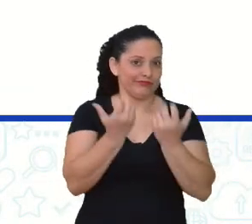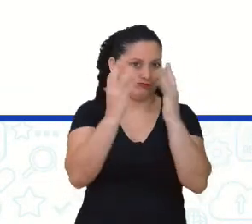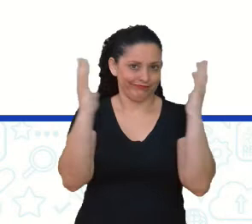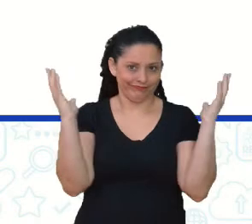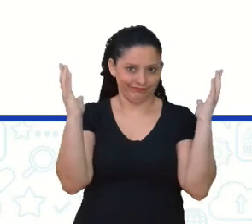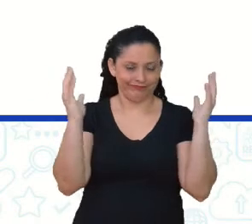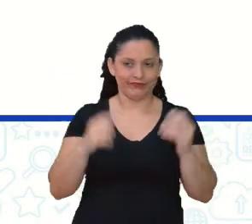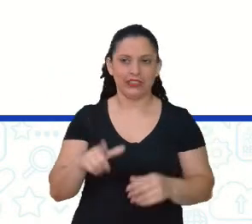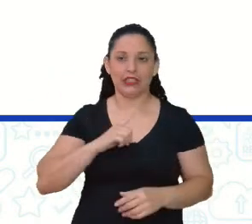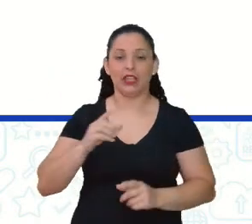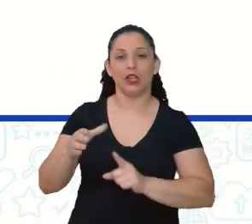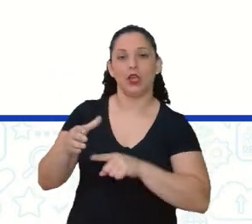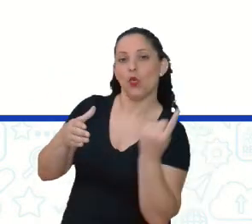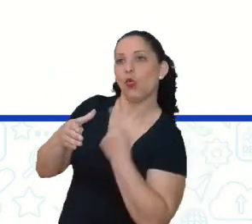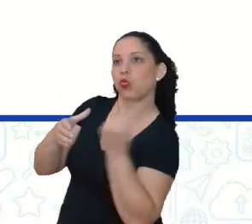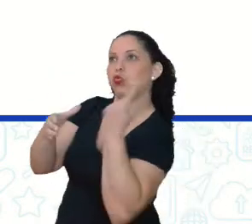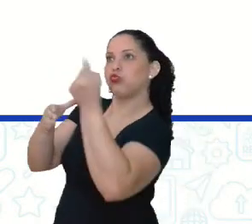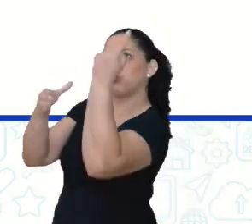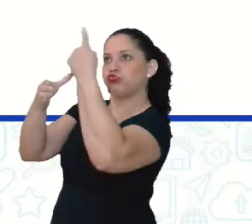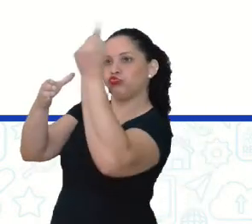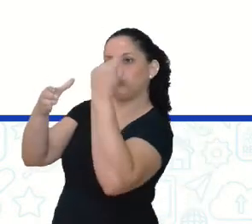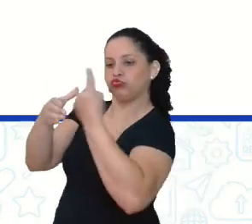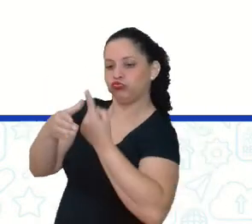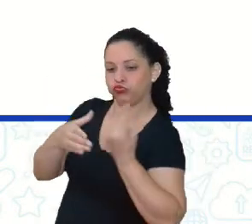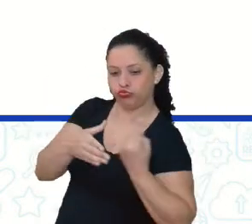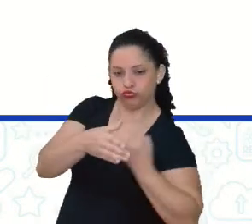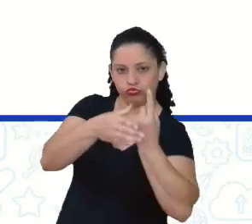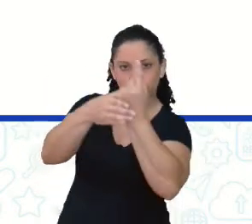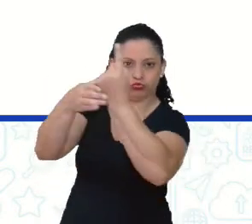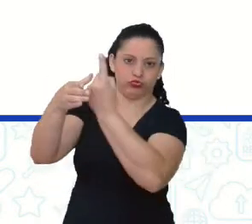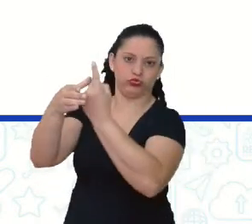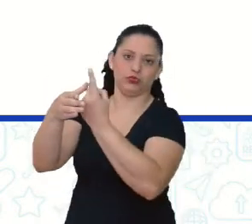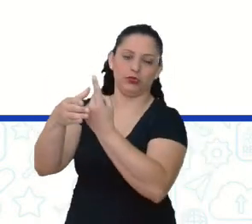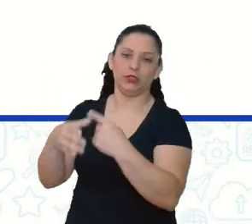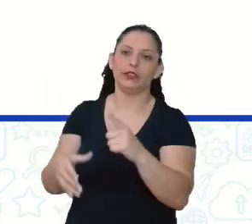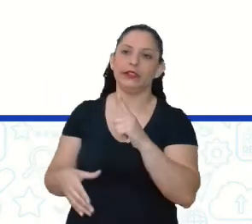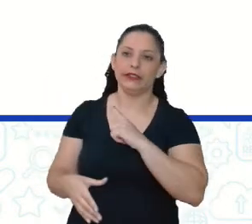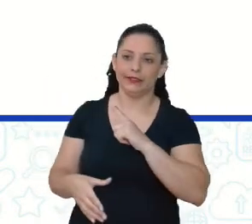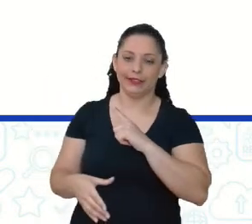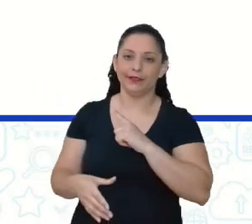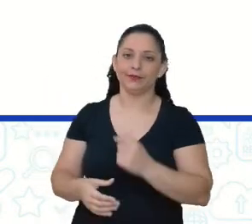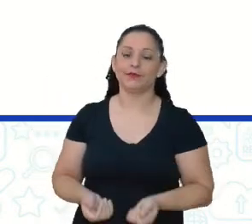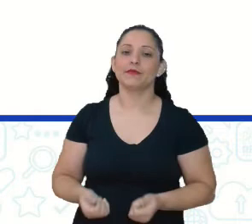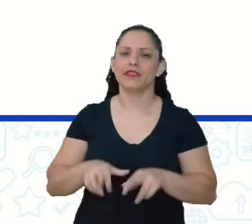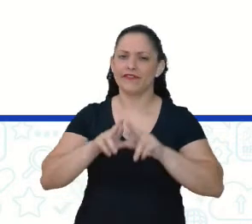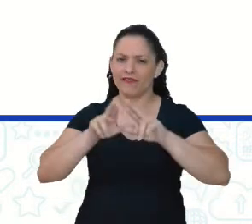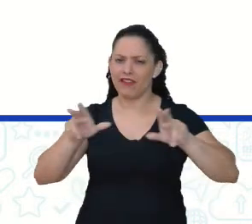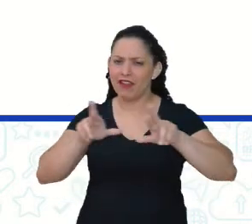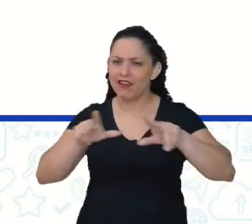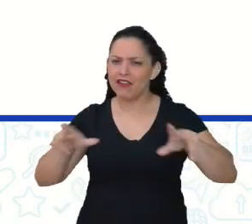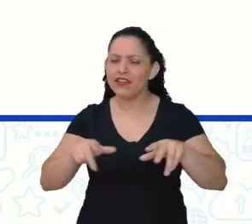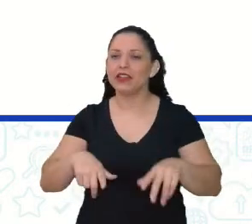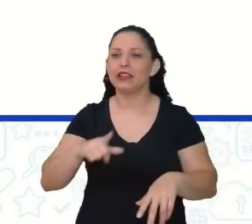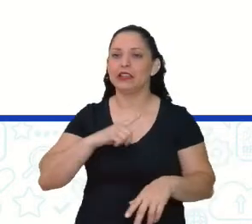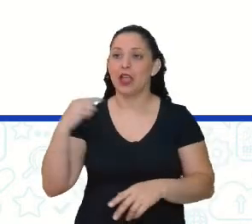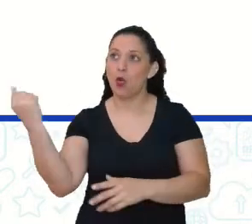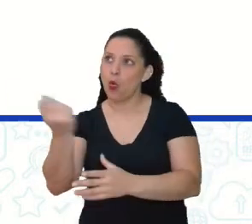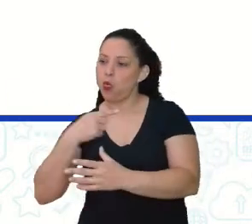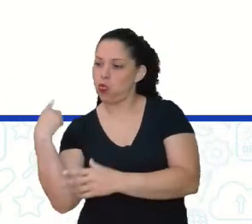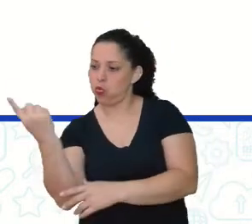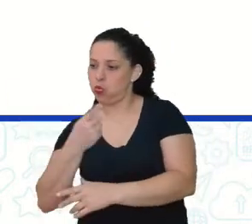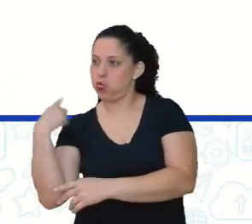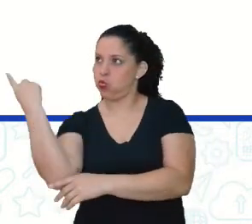aí os ciclones, por exemplo, e aí a gente tem uma derivação aí, né? Ciclone,